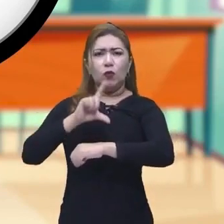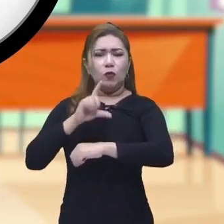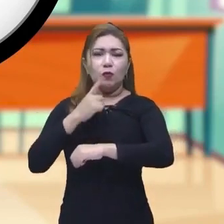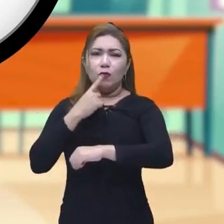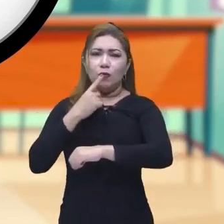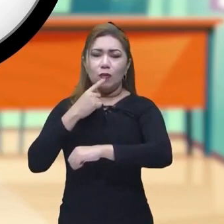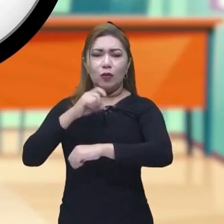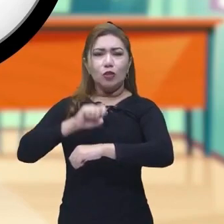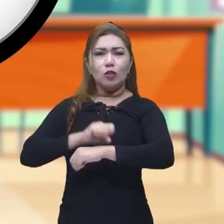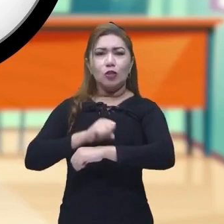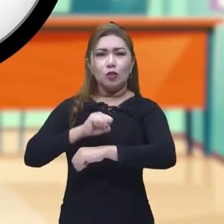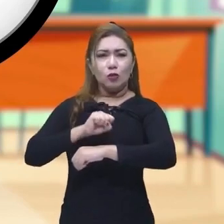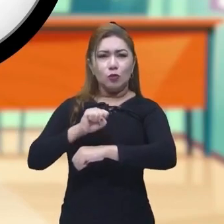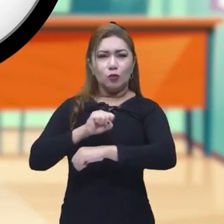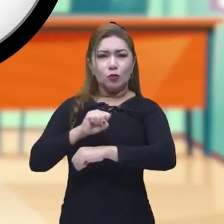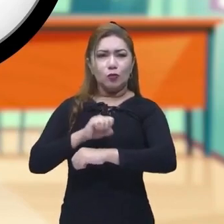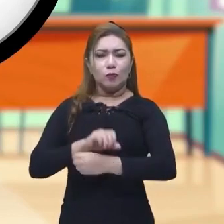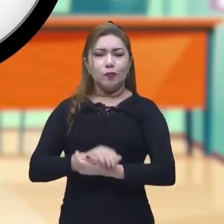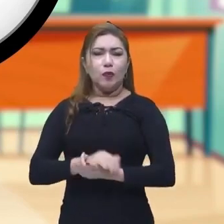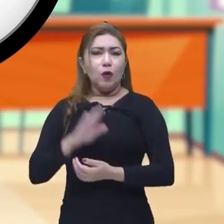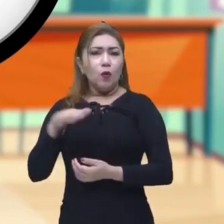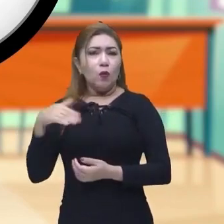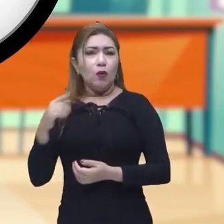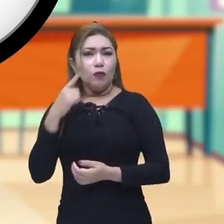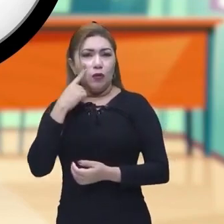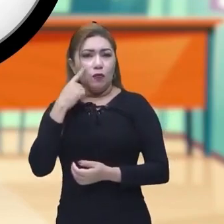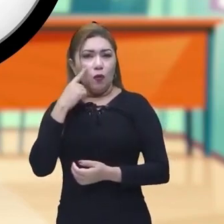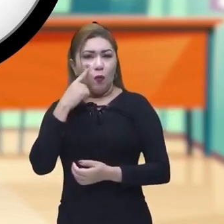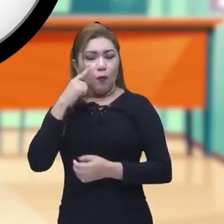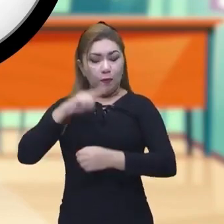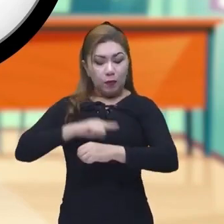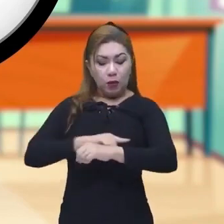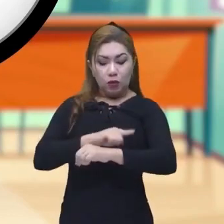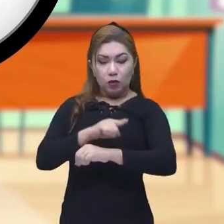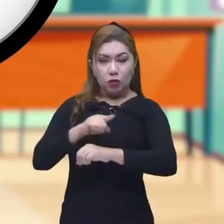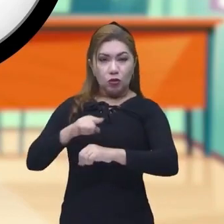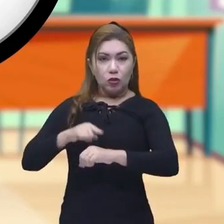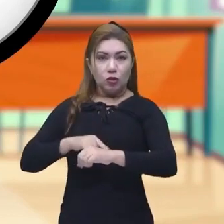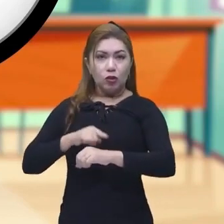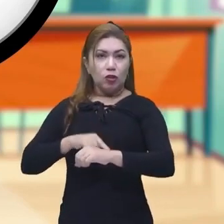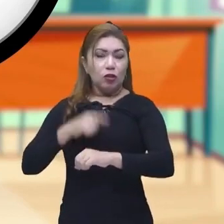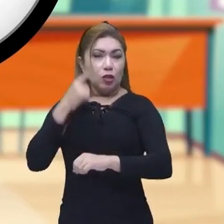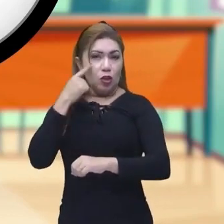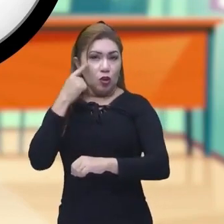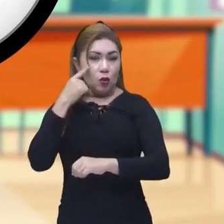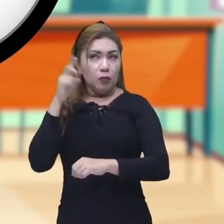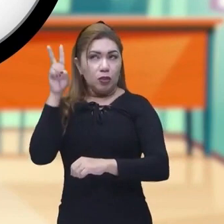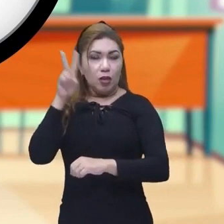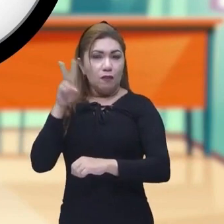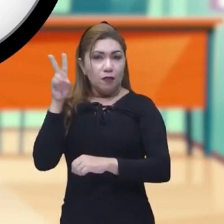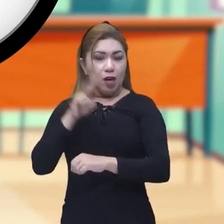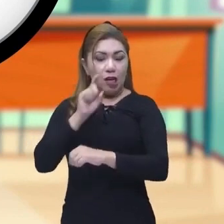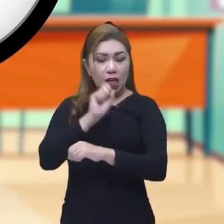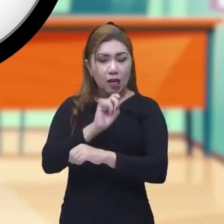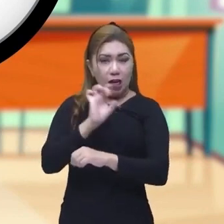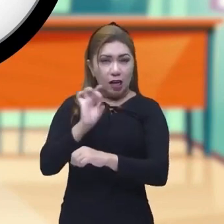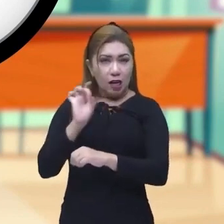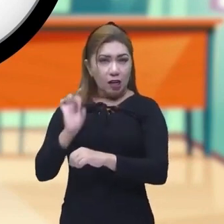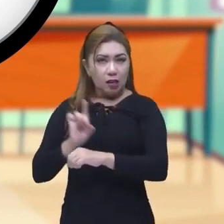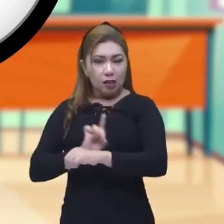fazer a medição do tempo nesse relógio, tem que ficar atento a cada um dos ponteiros. O menor você não vai ter